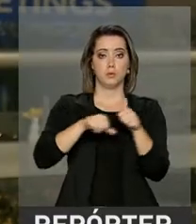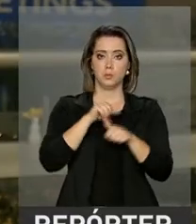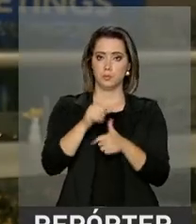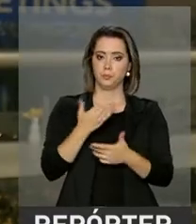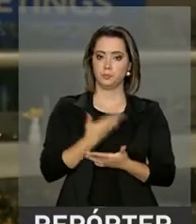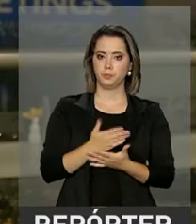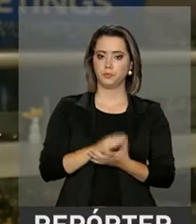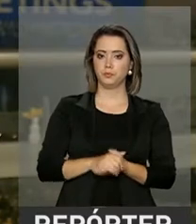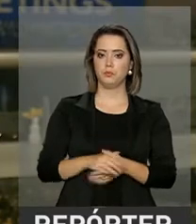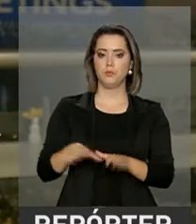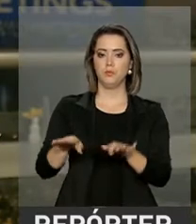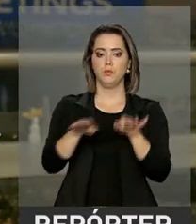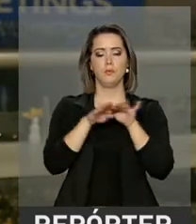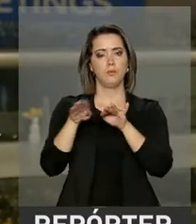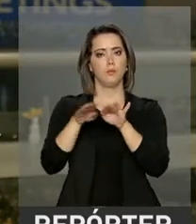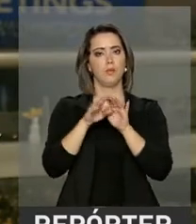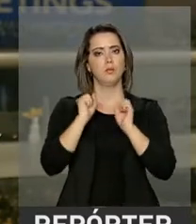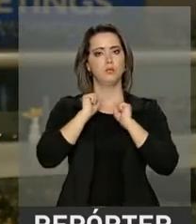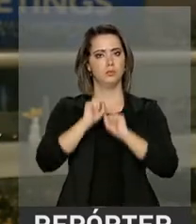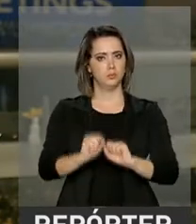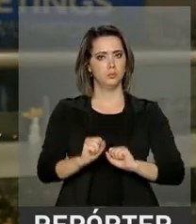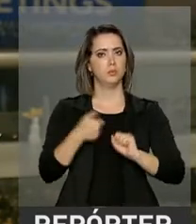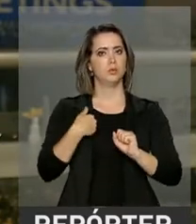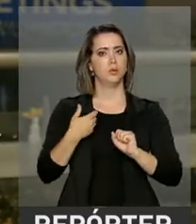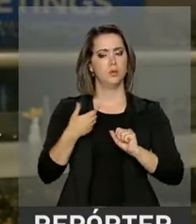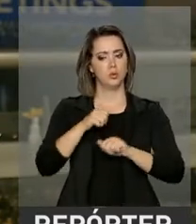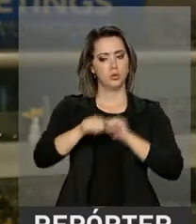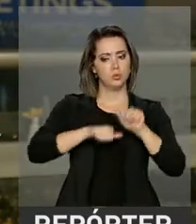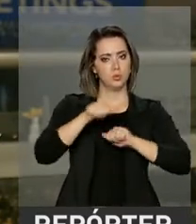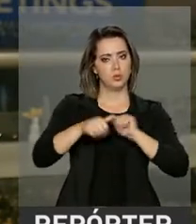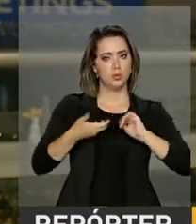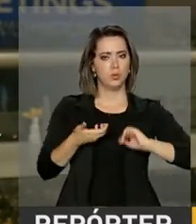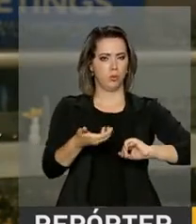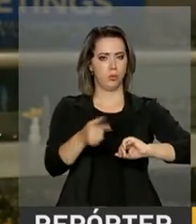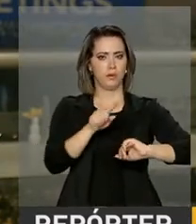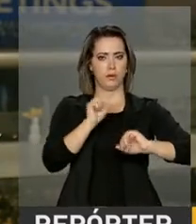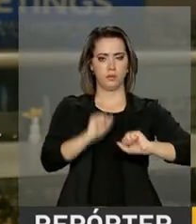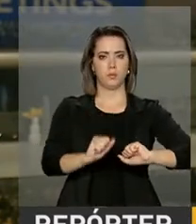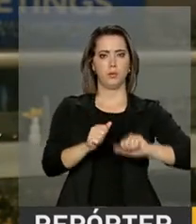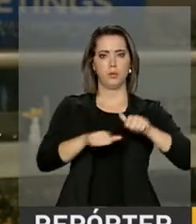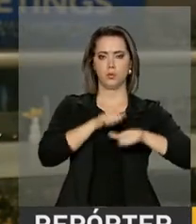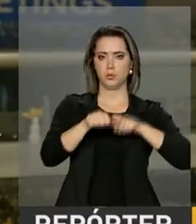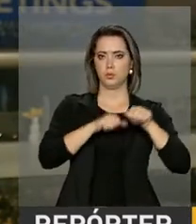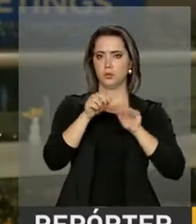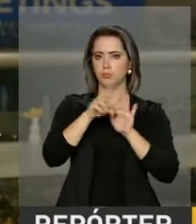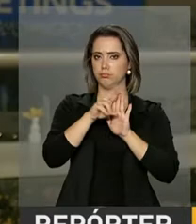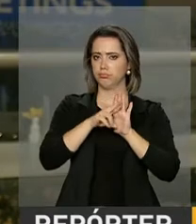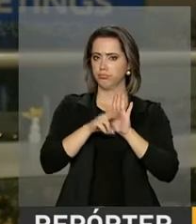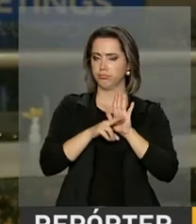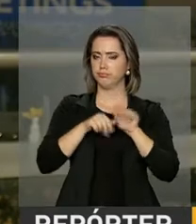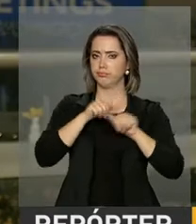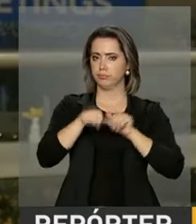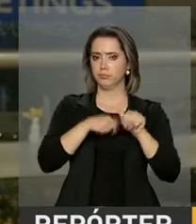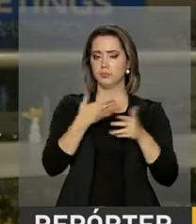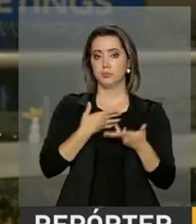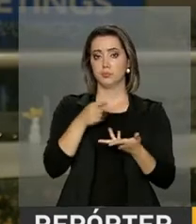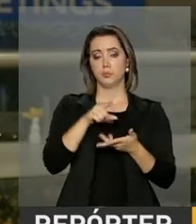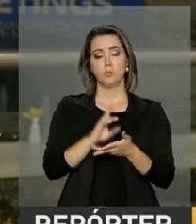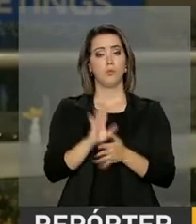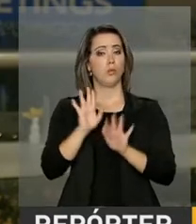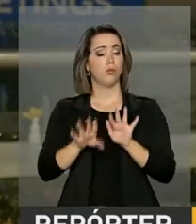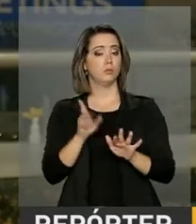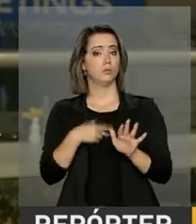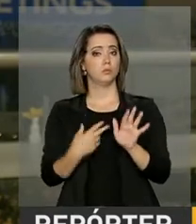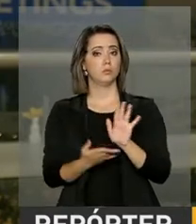uma democracia o Congresso pode fazer alterações e que isso era esperado. Segundo ele, algumas das mudanças propostas, como